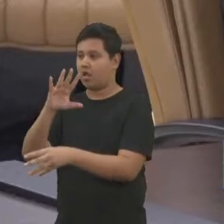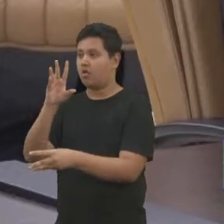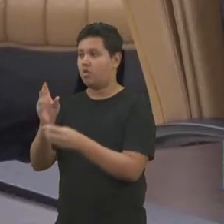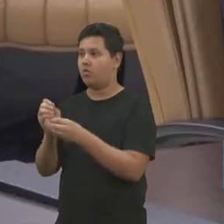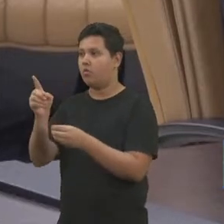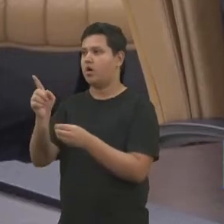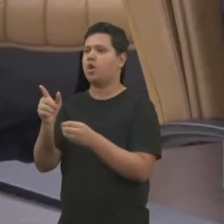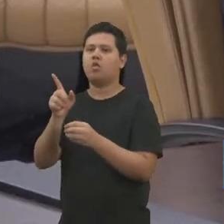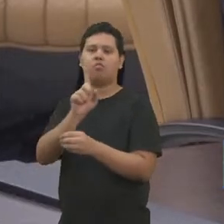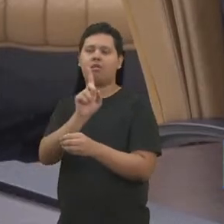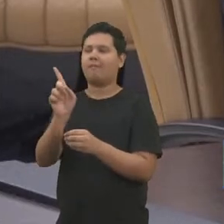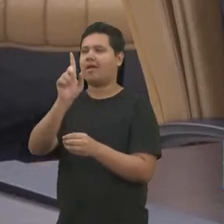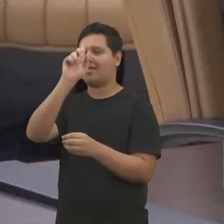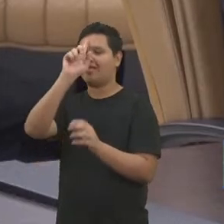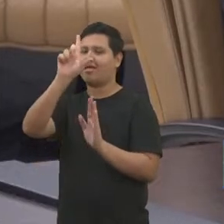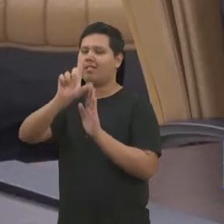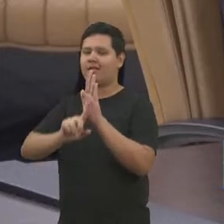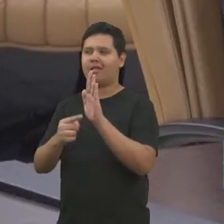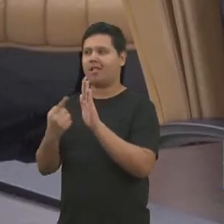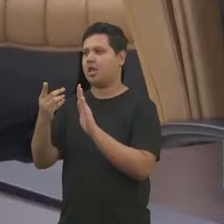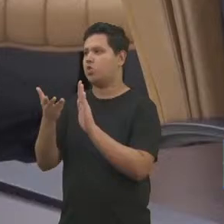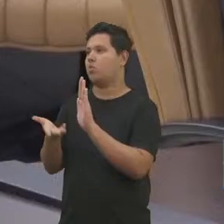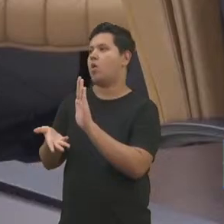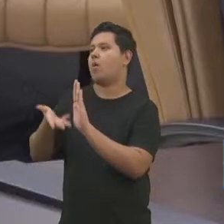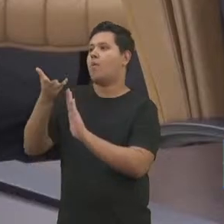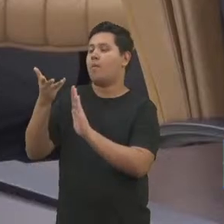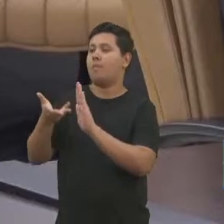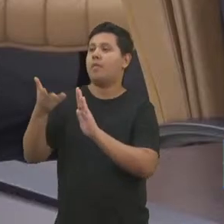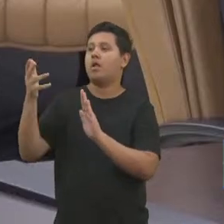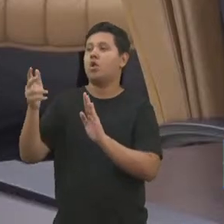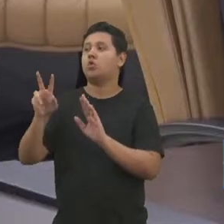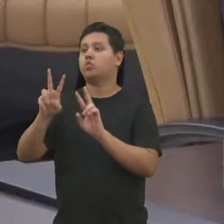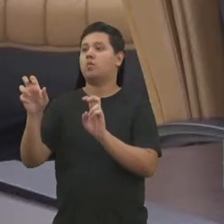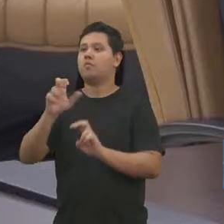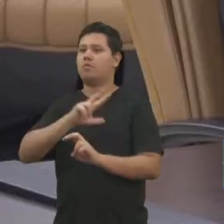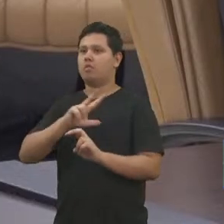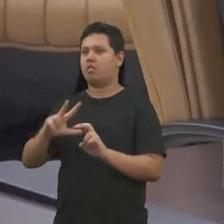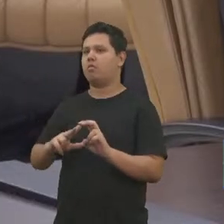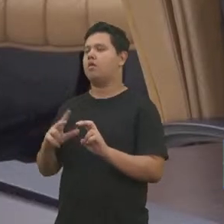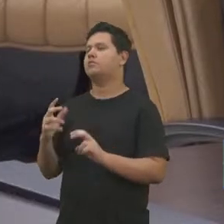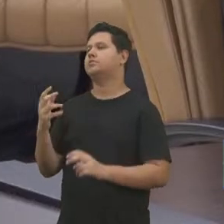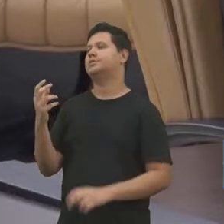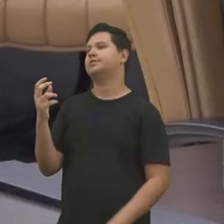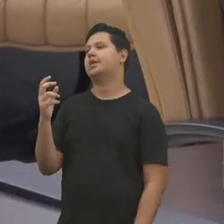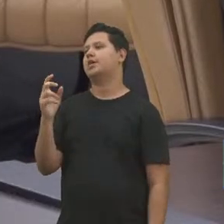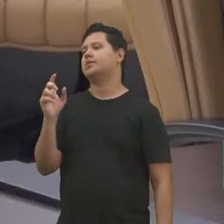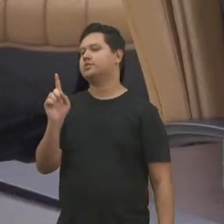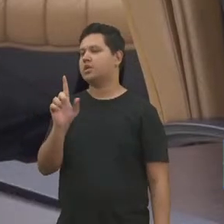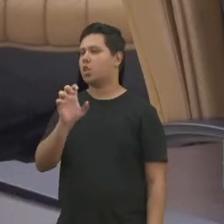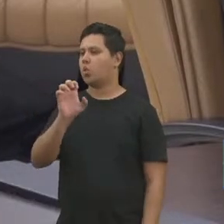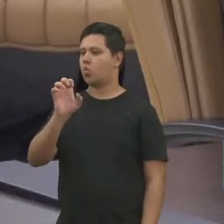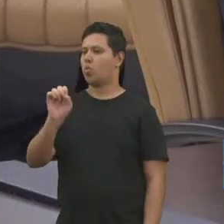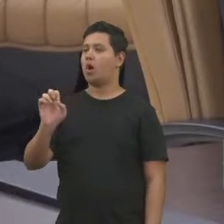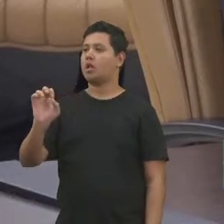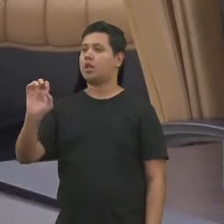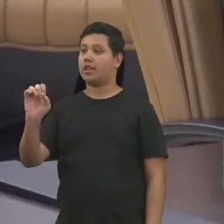do artigo 21 da Lei de Responsabilidade Fiscal sobre o aumento de gasto com o pessoal nos últimos 180 dias do ano, nos últimos 180 dias do